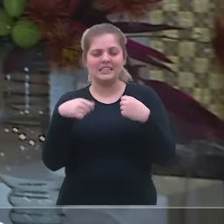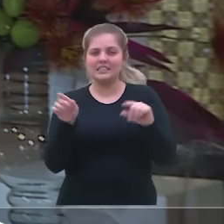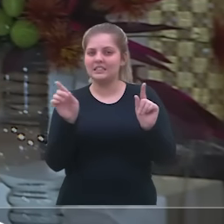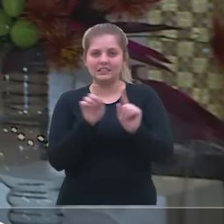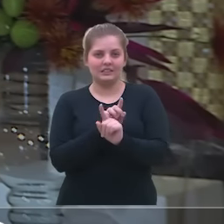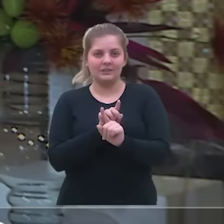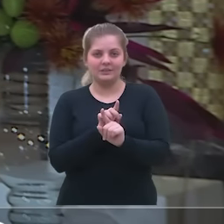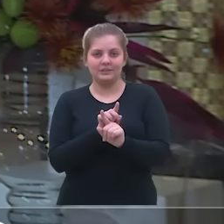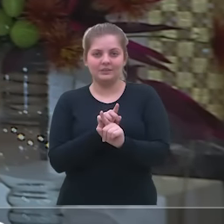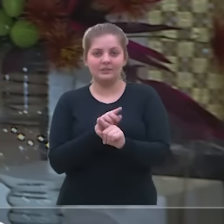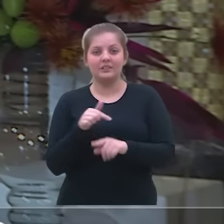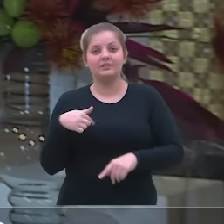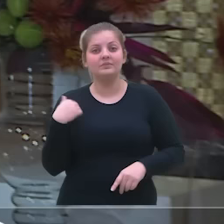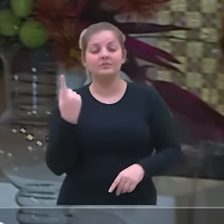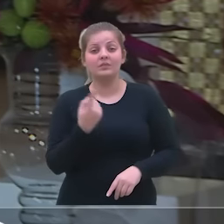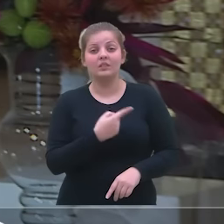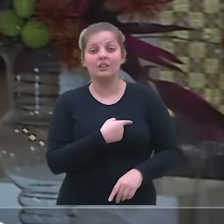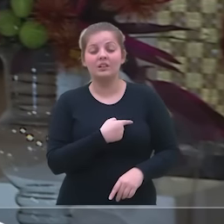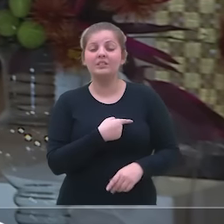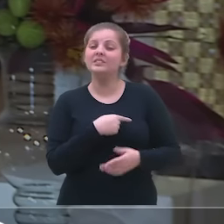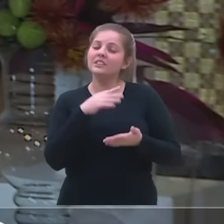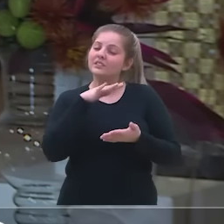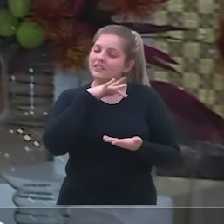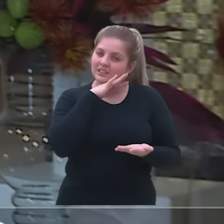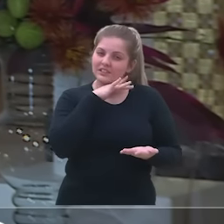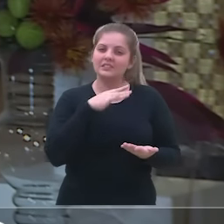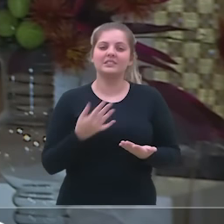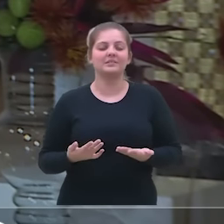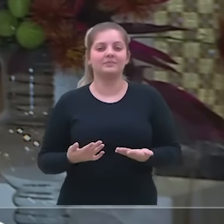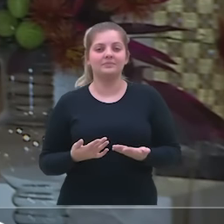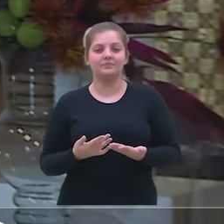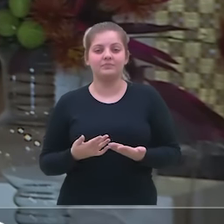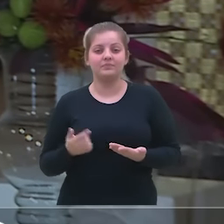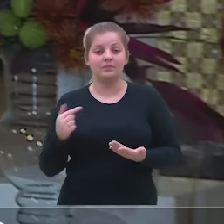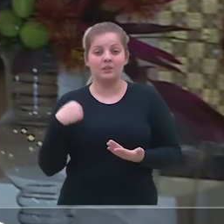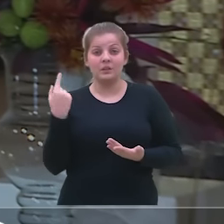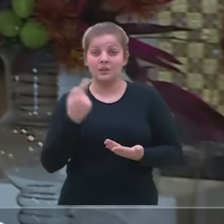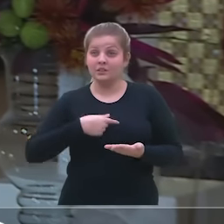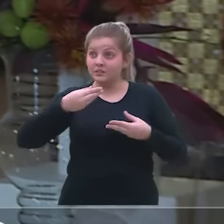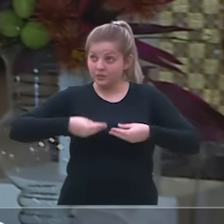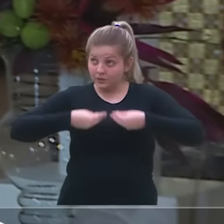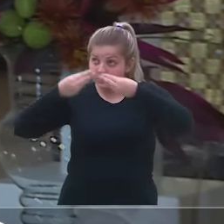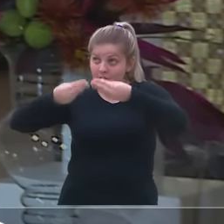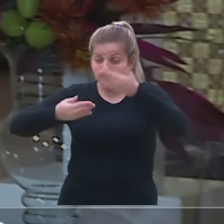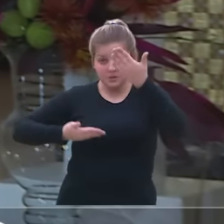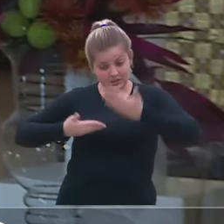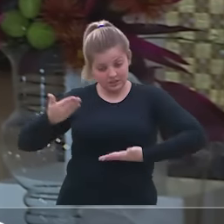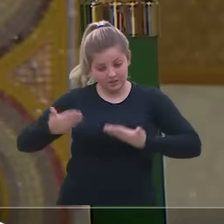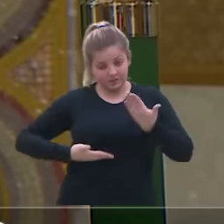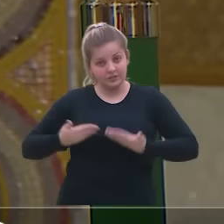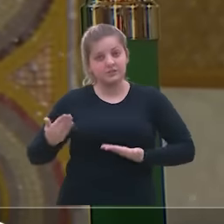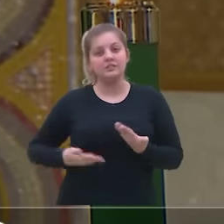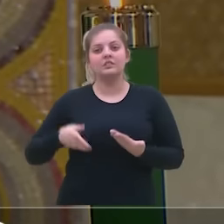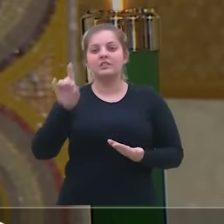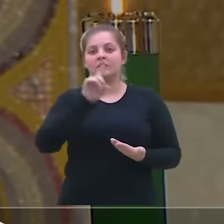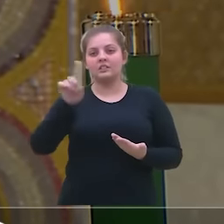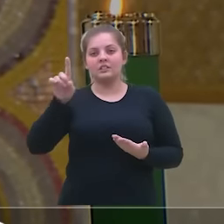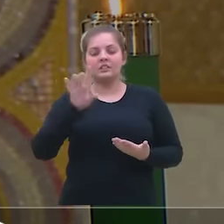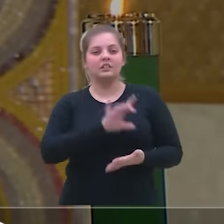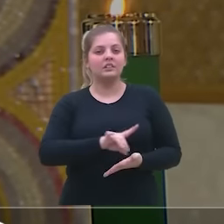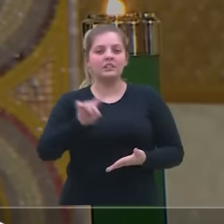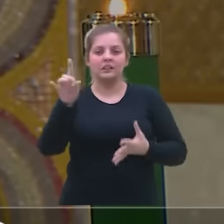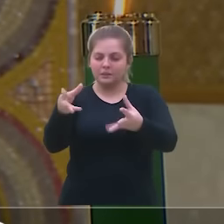vergonha das nossas fragilidades desde que nos coloquemos a serviço de Deus Deus